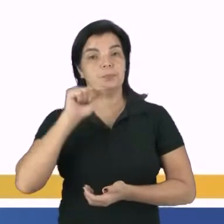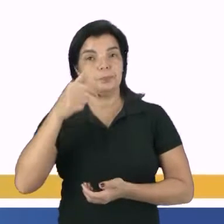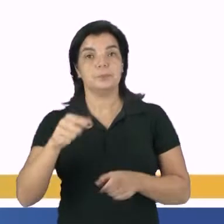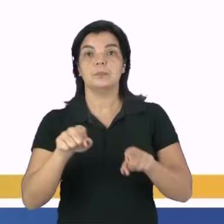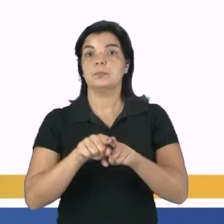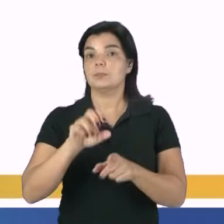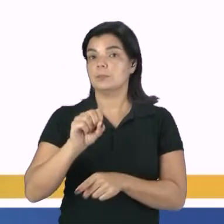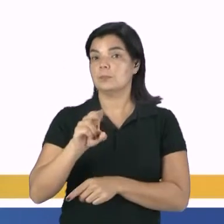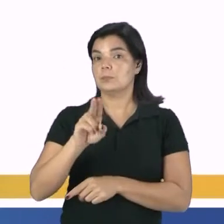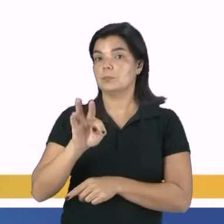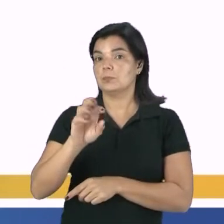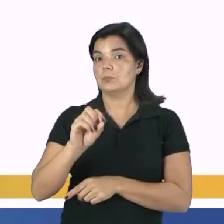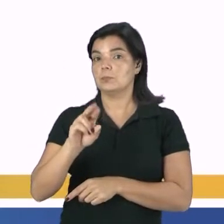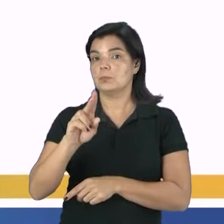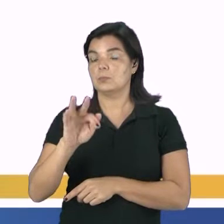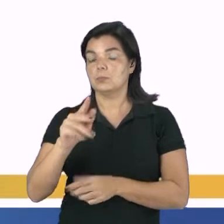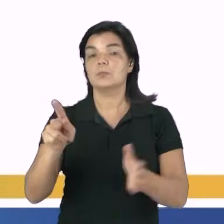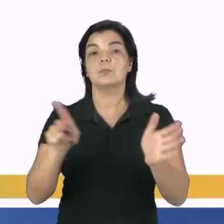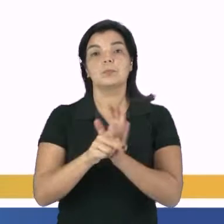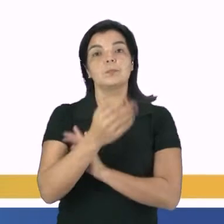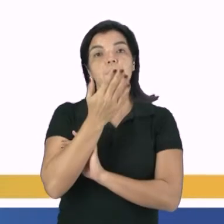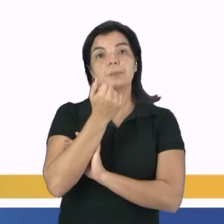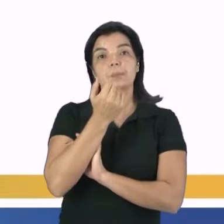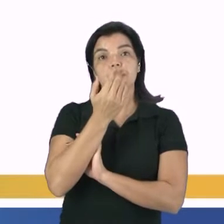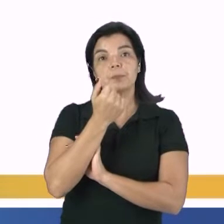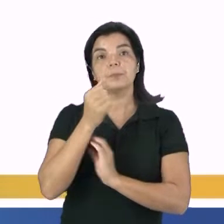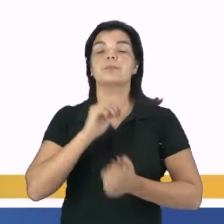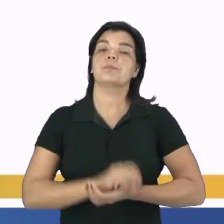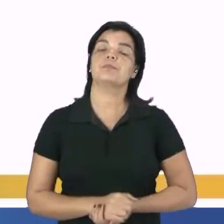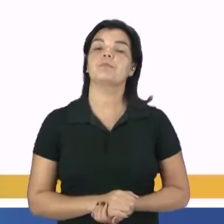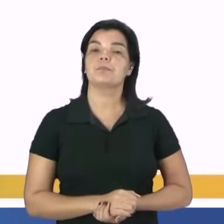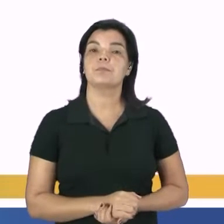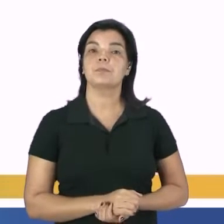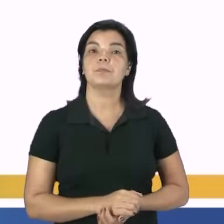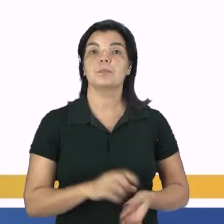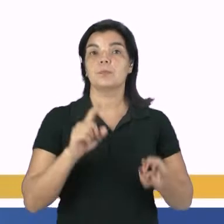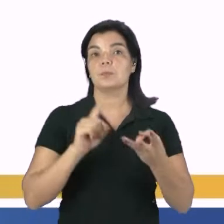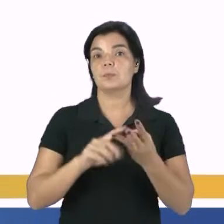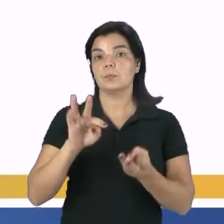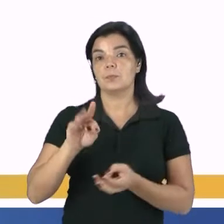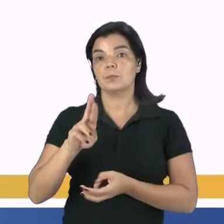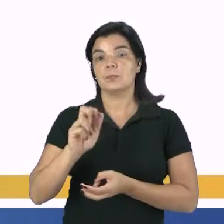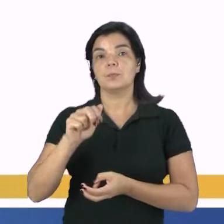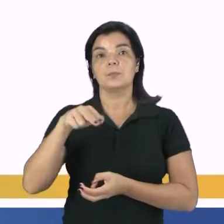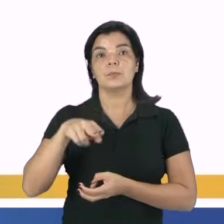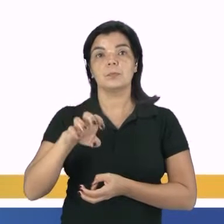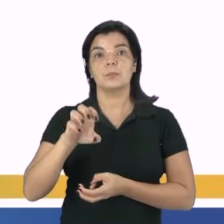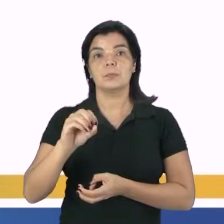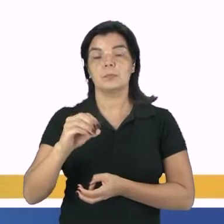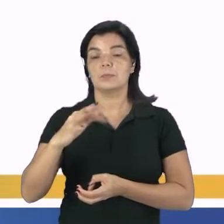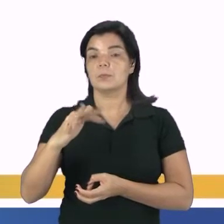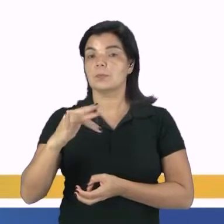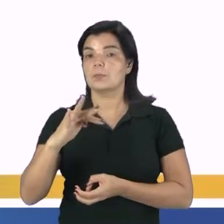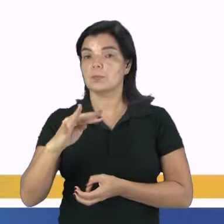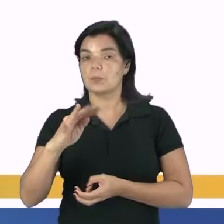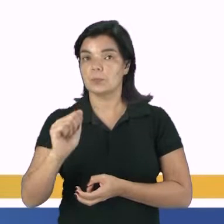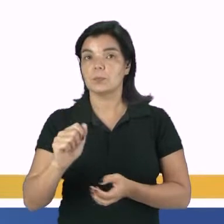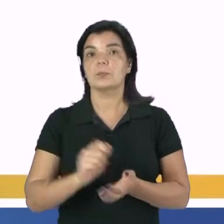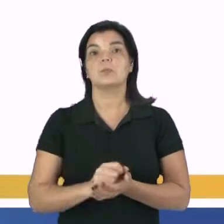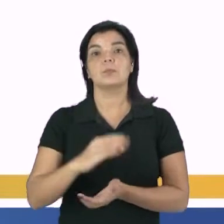estruturas, são autótrofas, porque têm autonomia para fabricar seu próprio alimento, também são traqueófitas